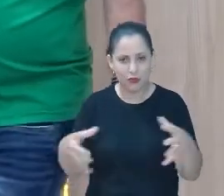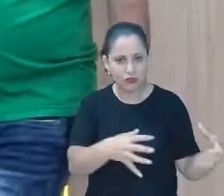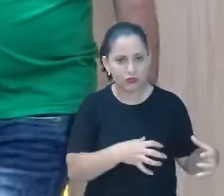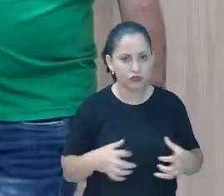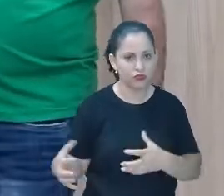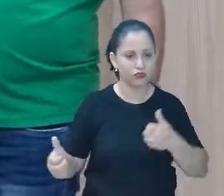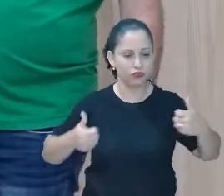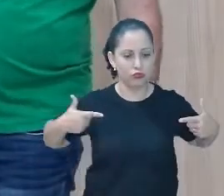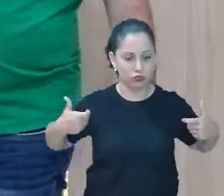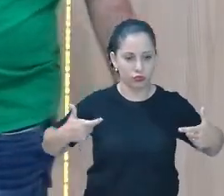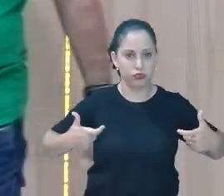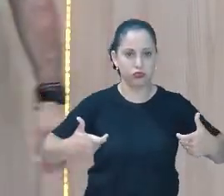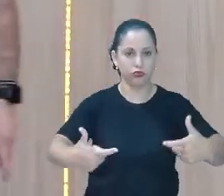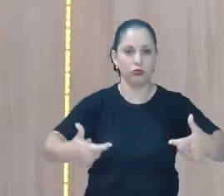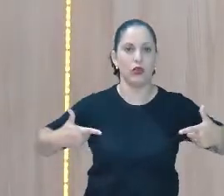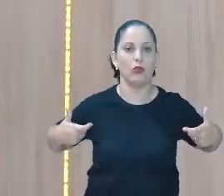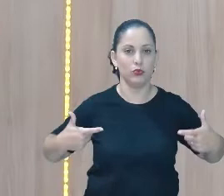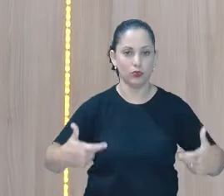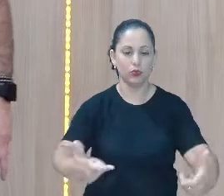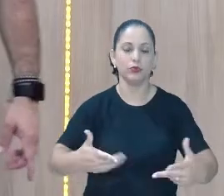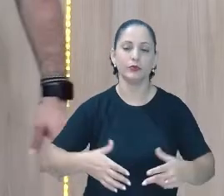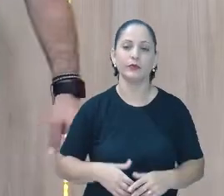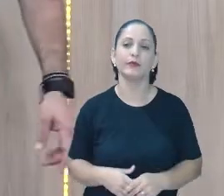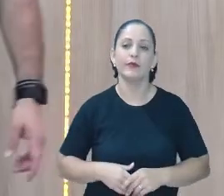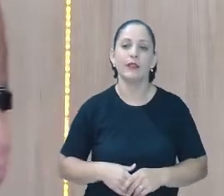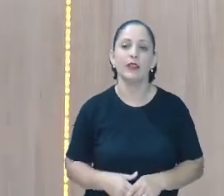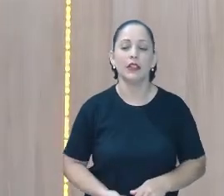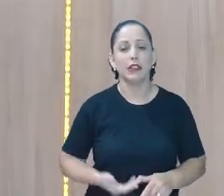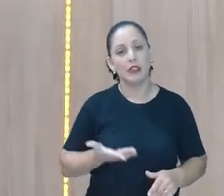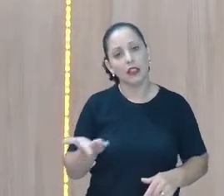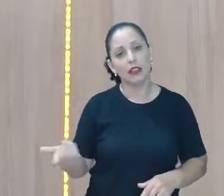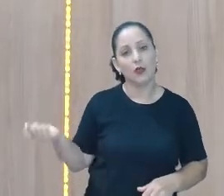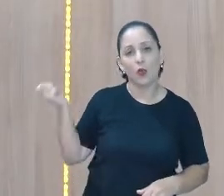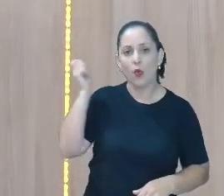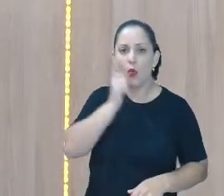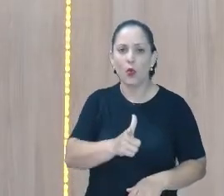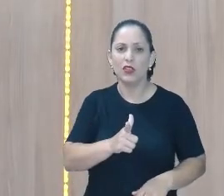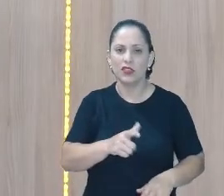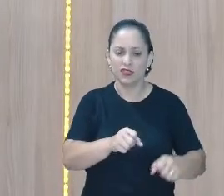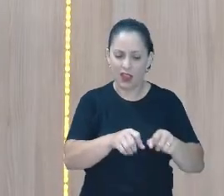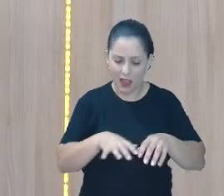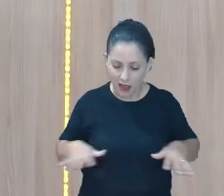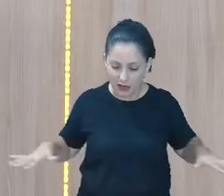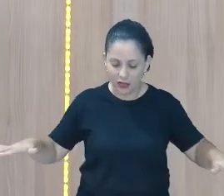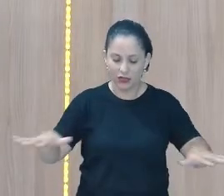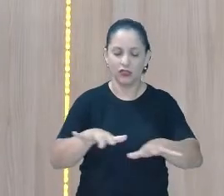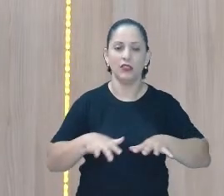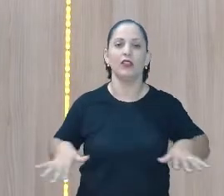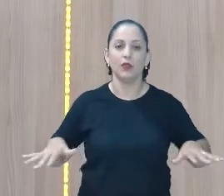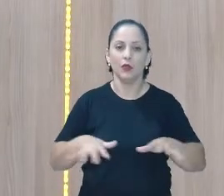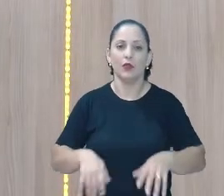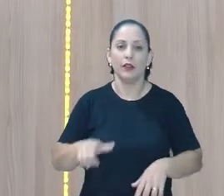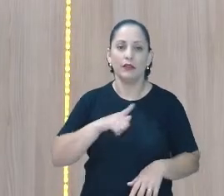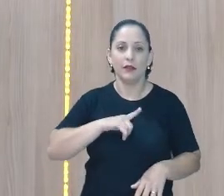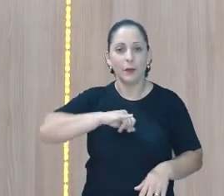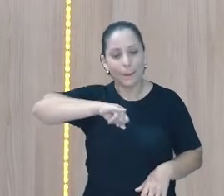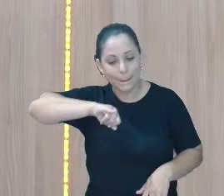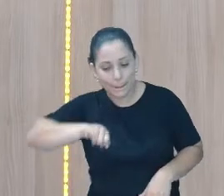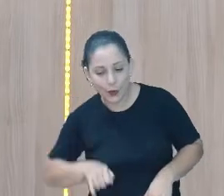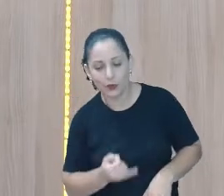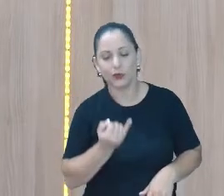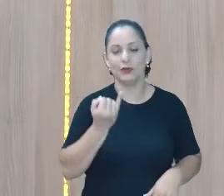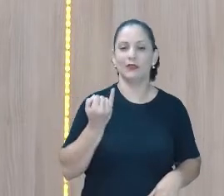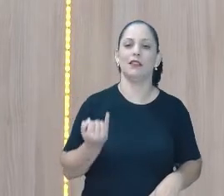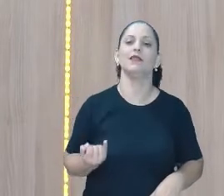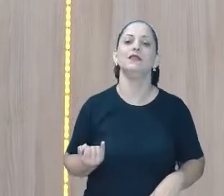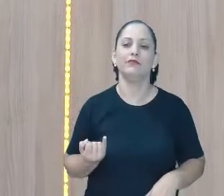do Pacífico, né? E, nesse sentido, conquistar esse território daria oportunidade dos americanos